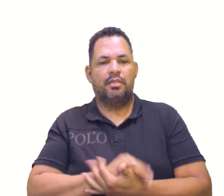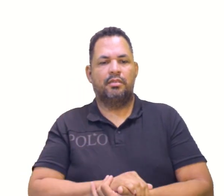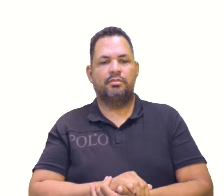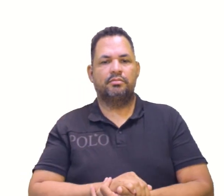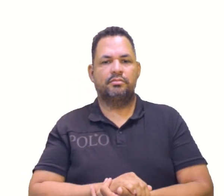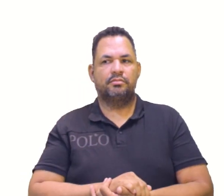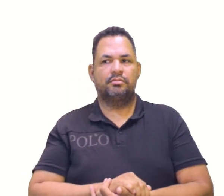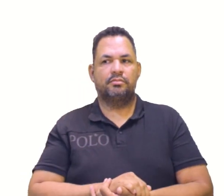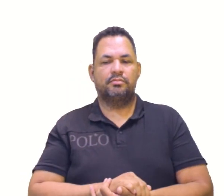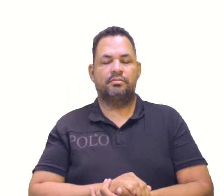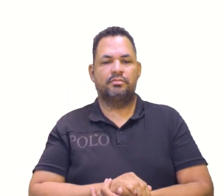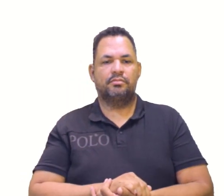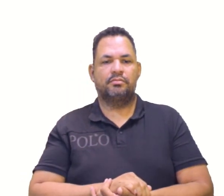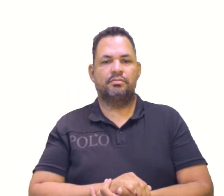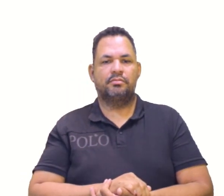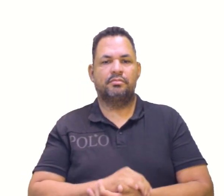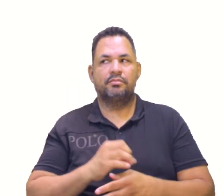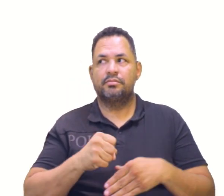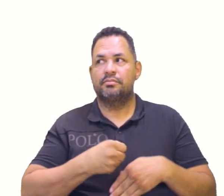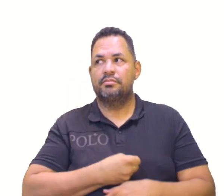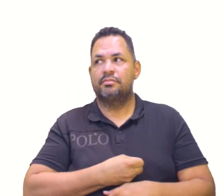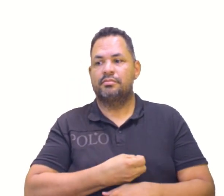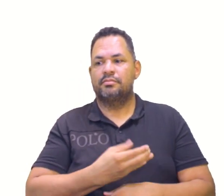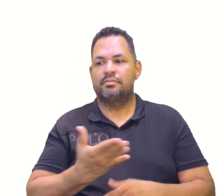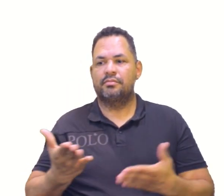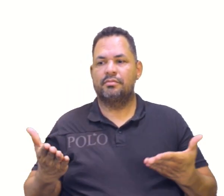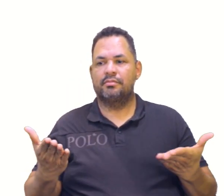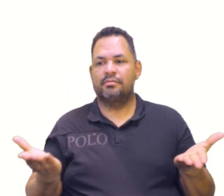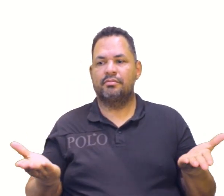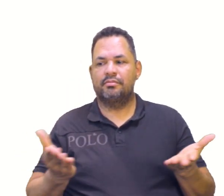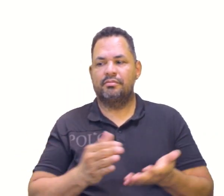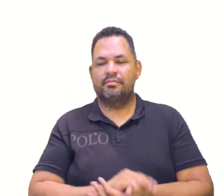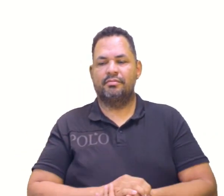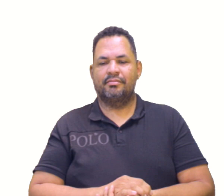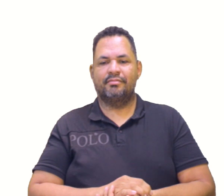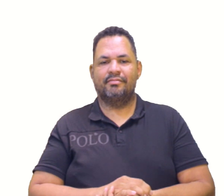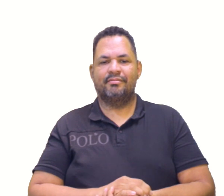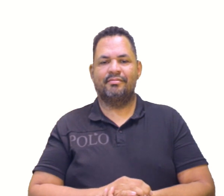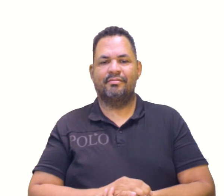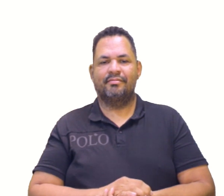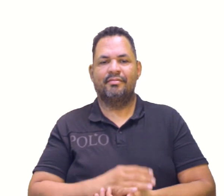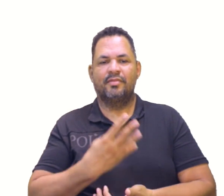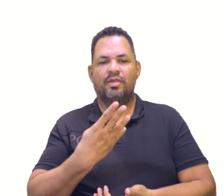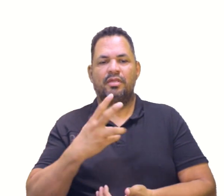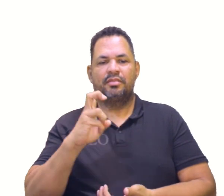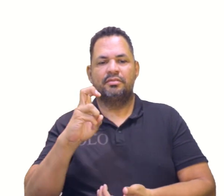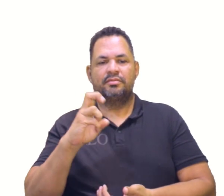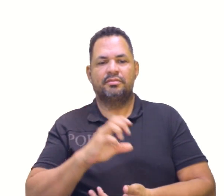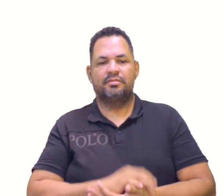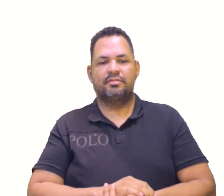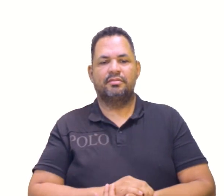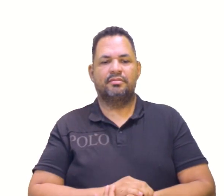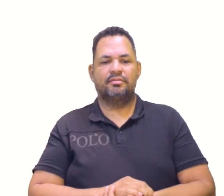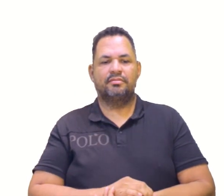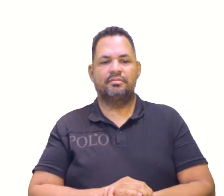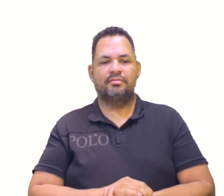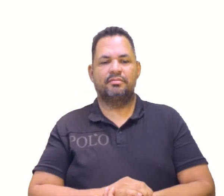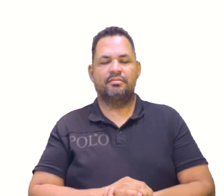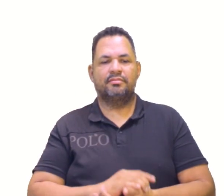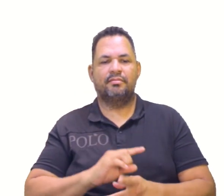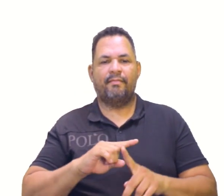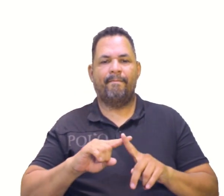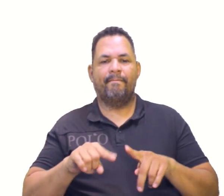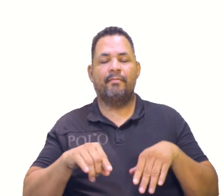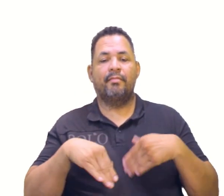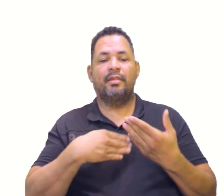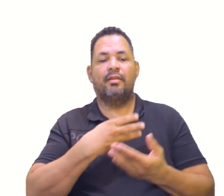meia. Meia hora e meia. Quanto é? Estão dizendo aqui 45. 45? É. Mas meia